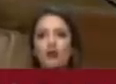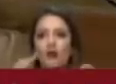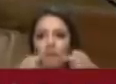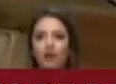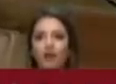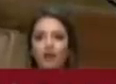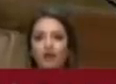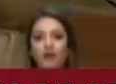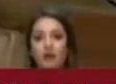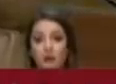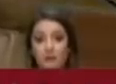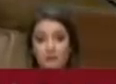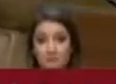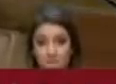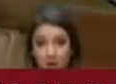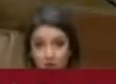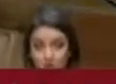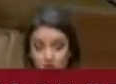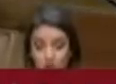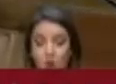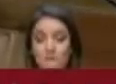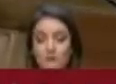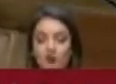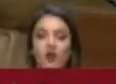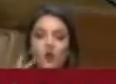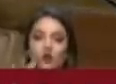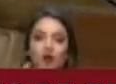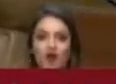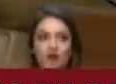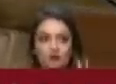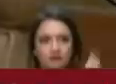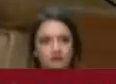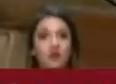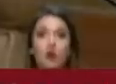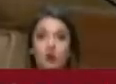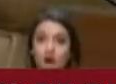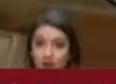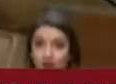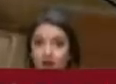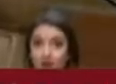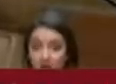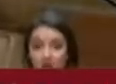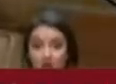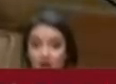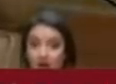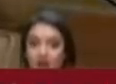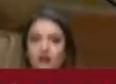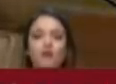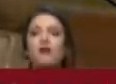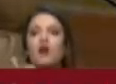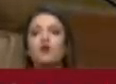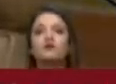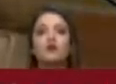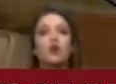esfaqueia o boneco do Bolsonaro e grava isso e posta em rede nacional. A gente tem inúmeros